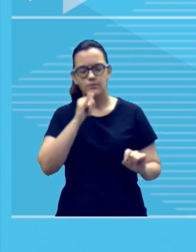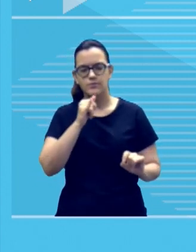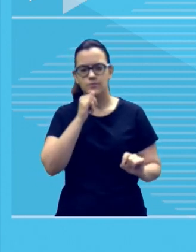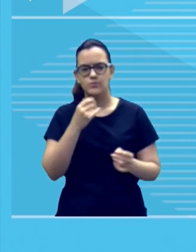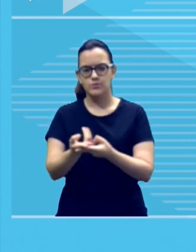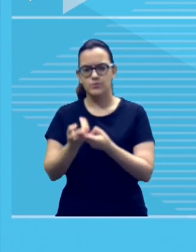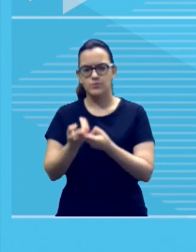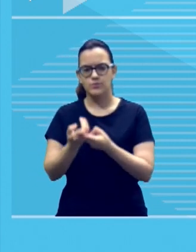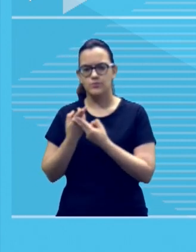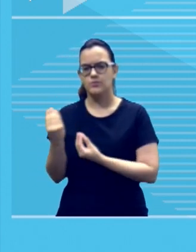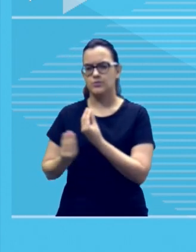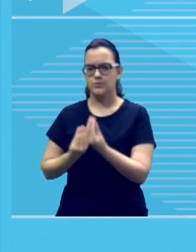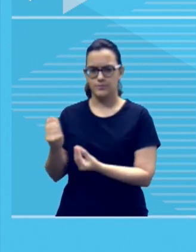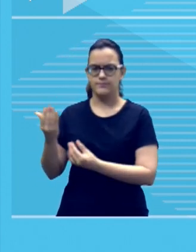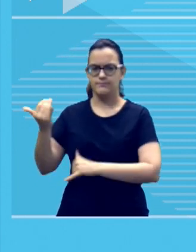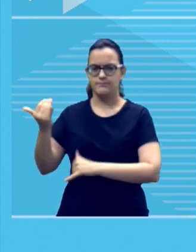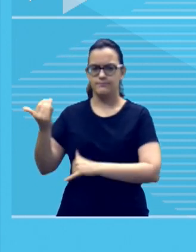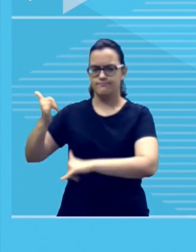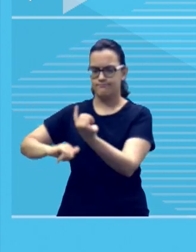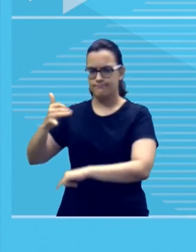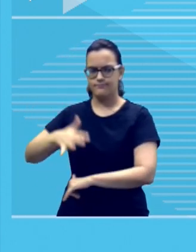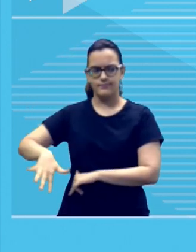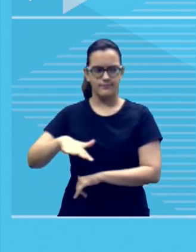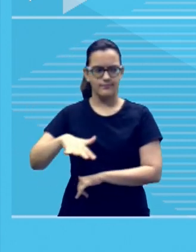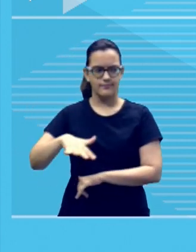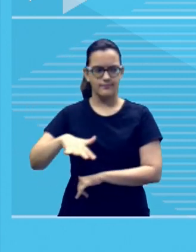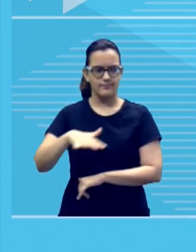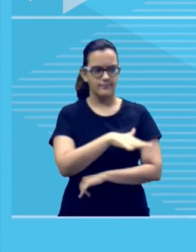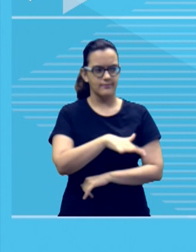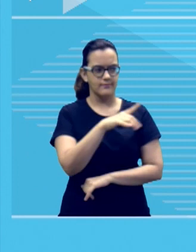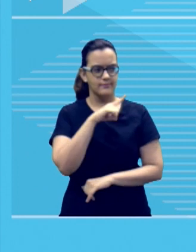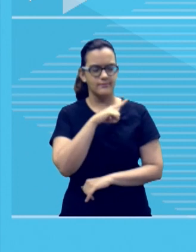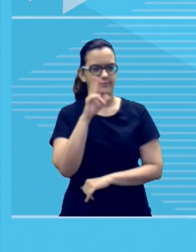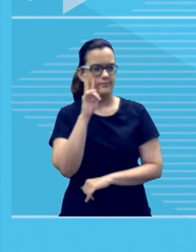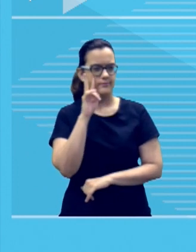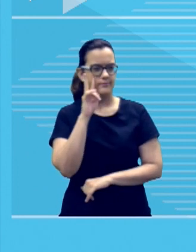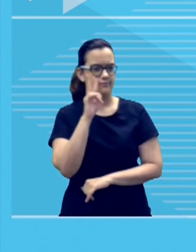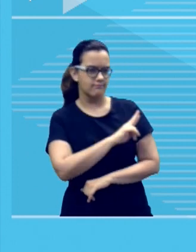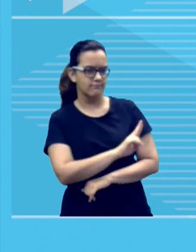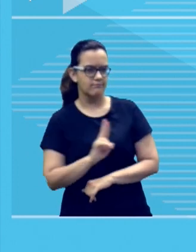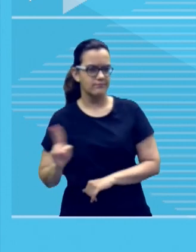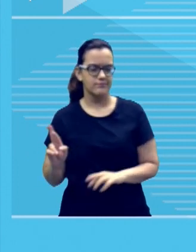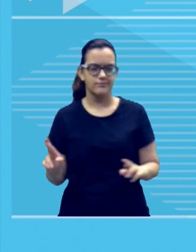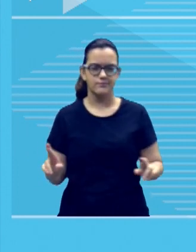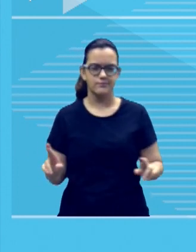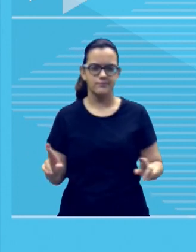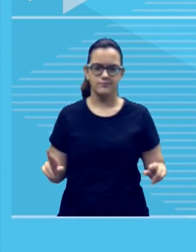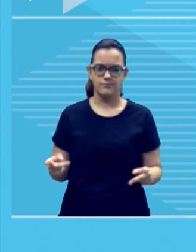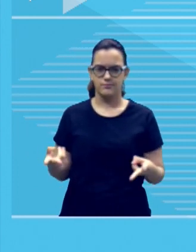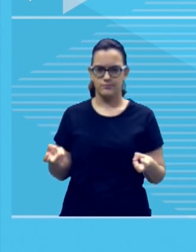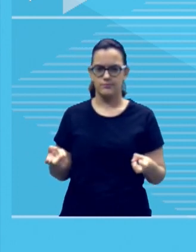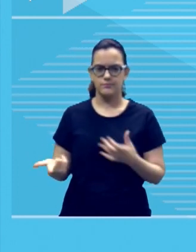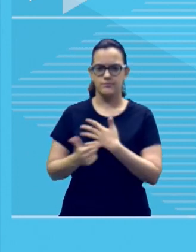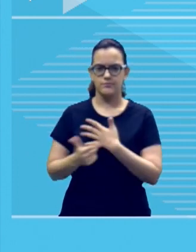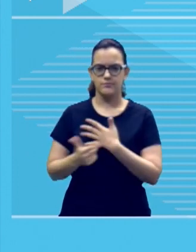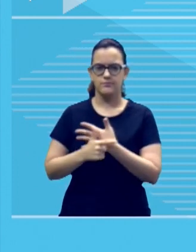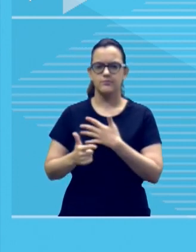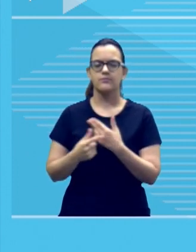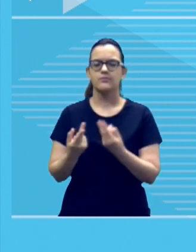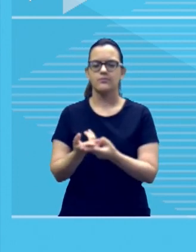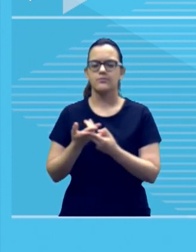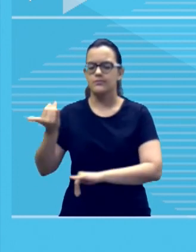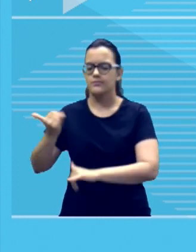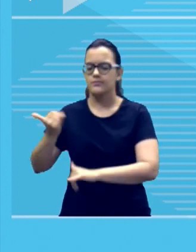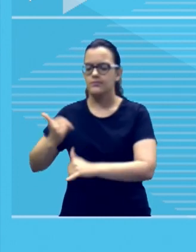é entre carbonos e aqui você tem um fenol como são funções orgânicas